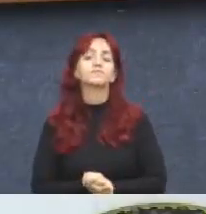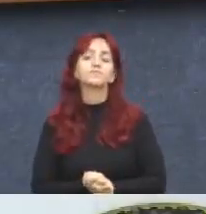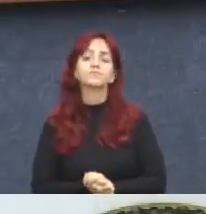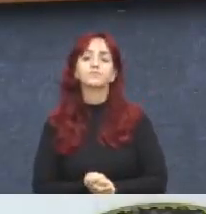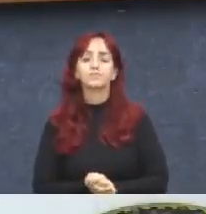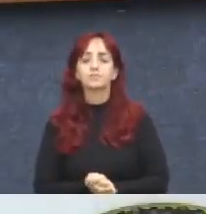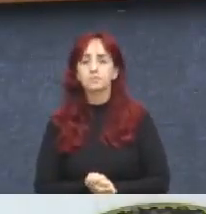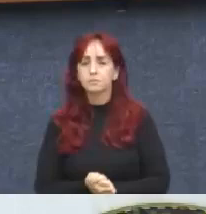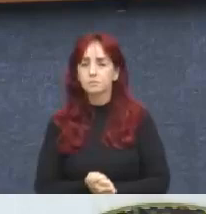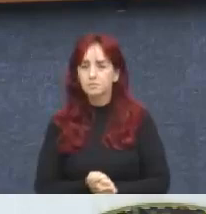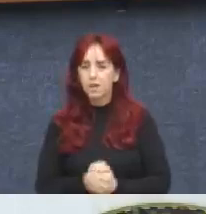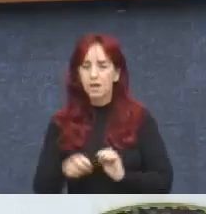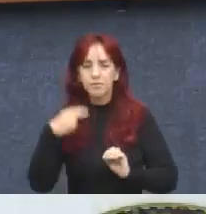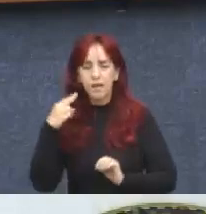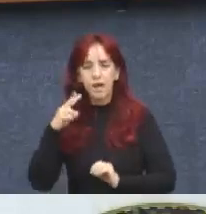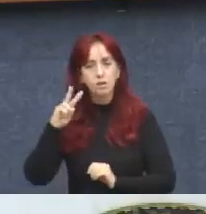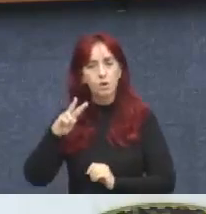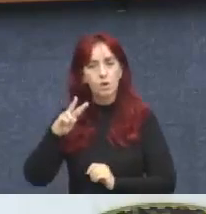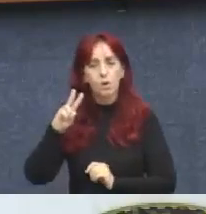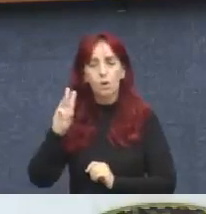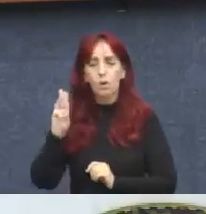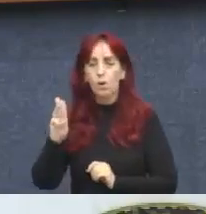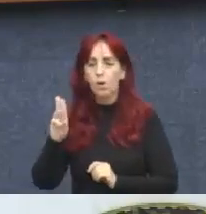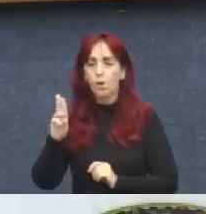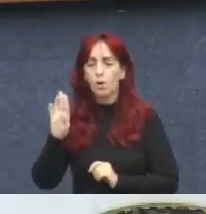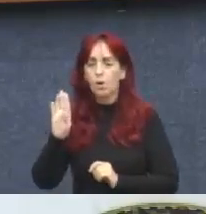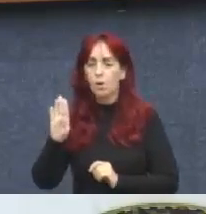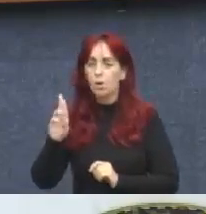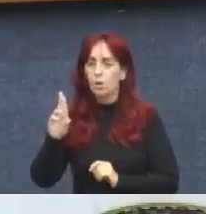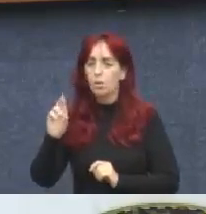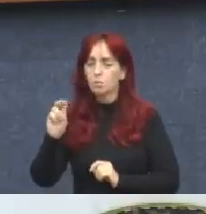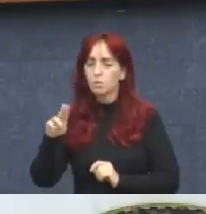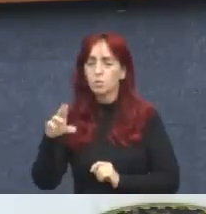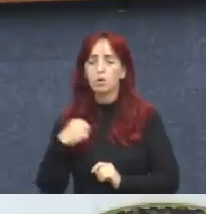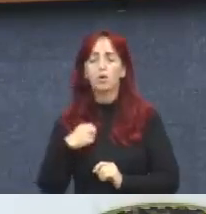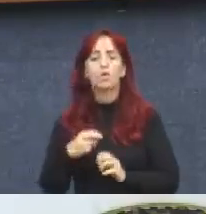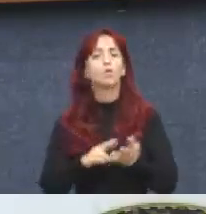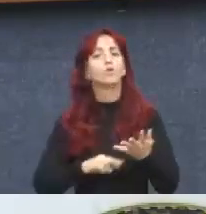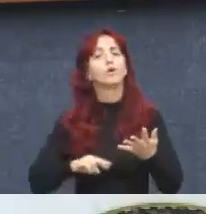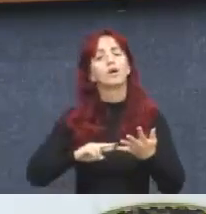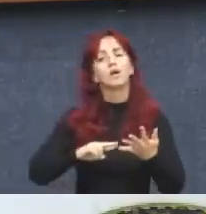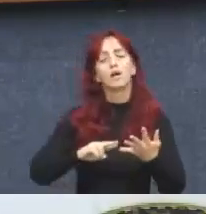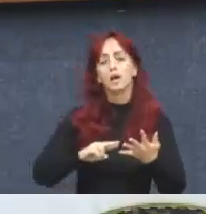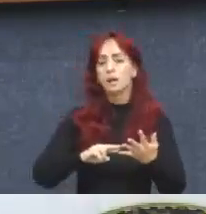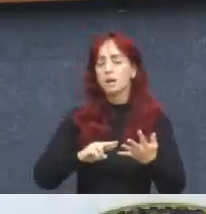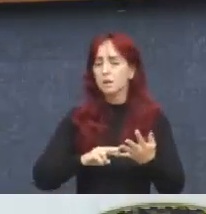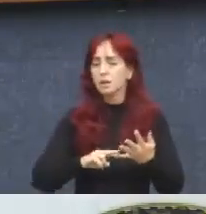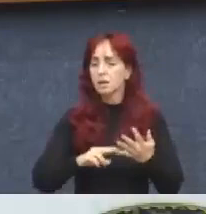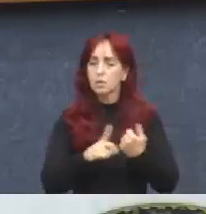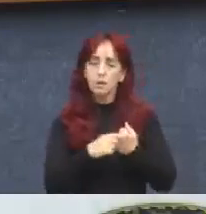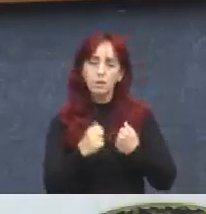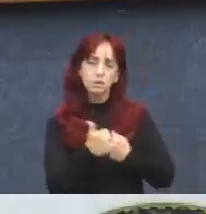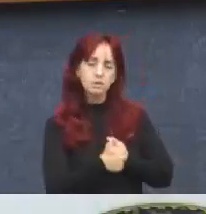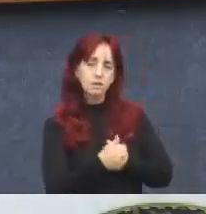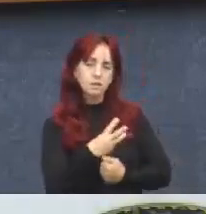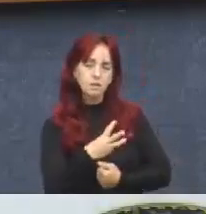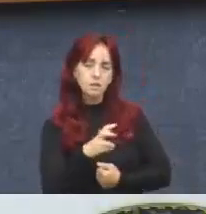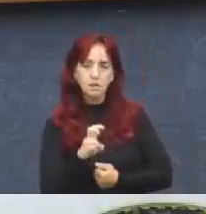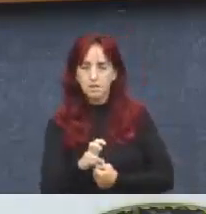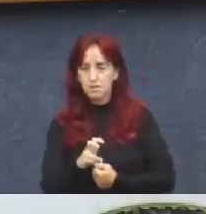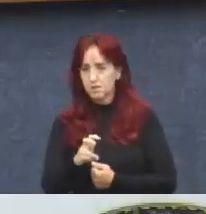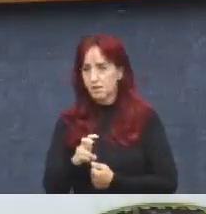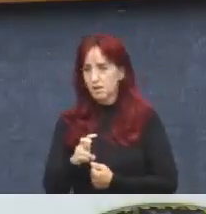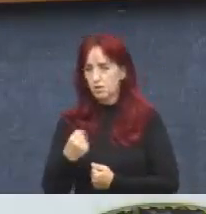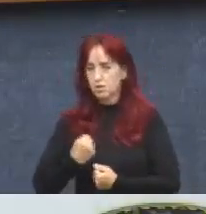563 de 2023, do vereador Bruno Pedralva. Requeiro a Vossa Excelência, nos termos do artigo 135, do